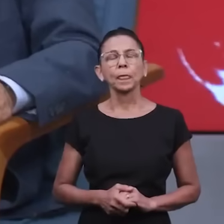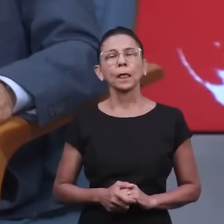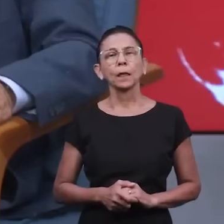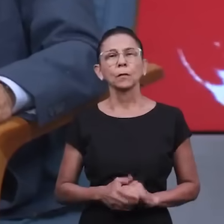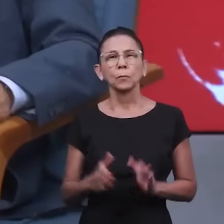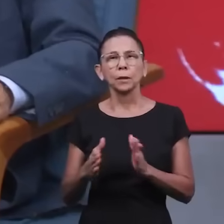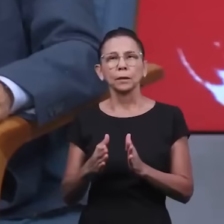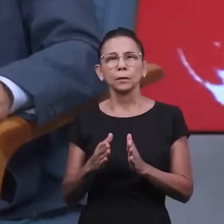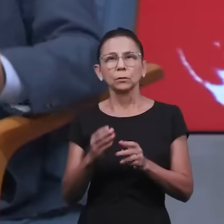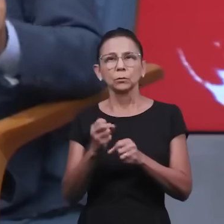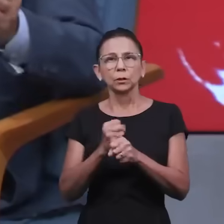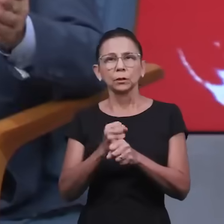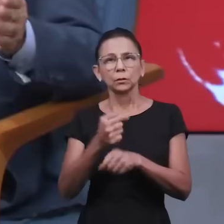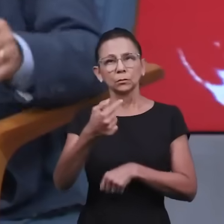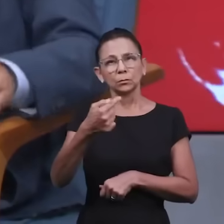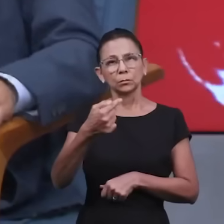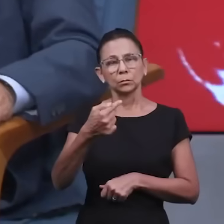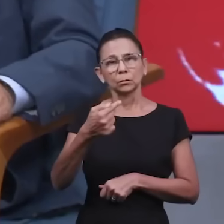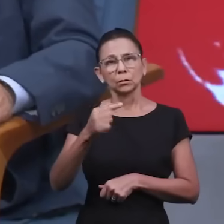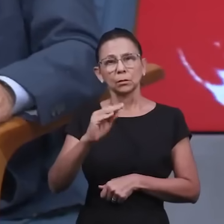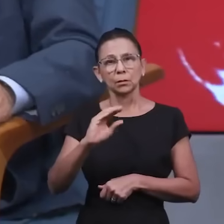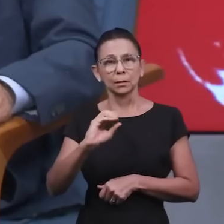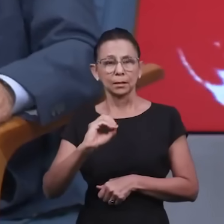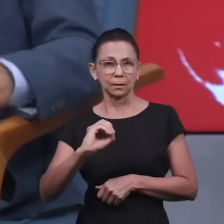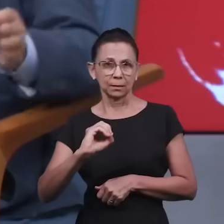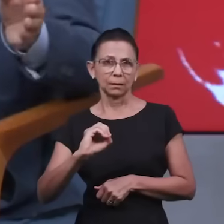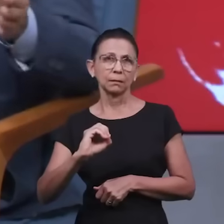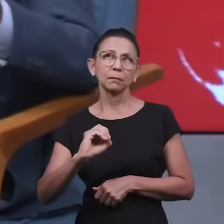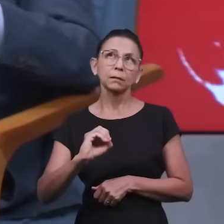70. Ou seja,